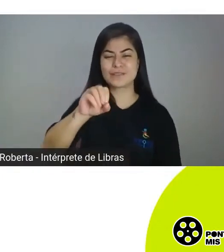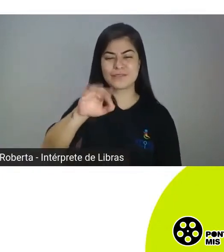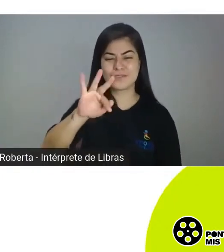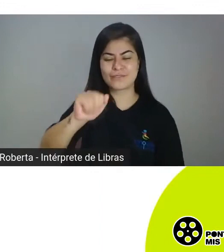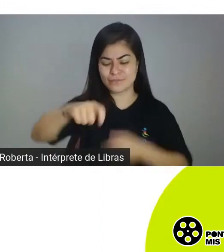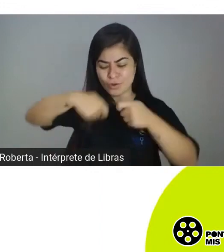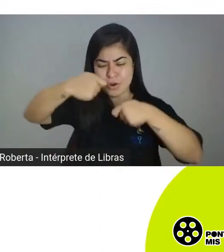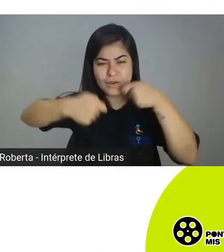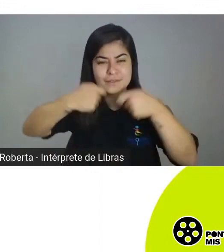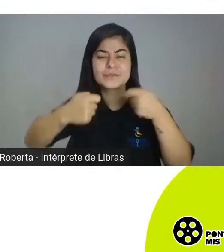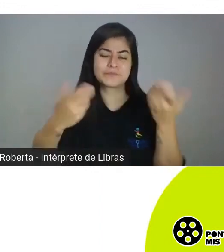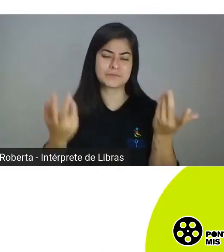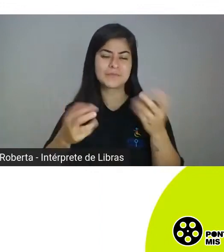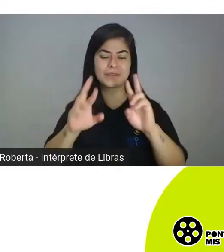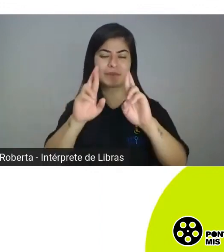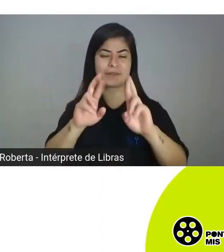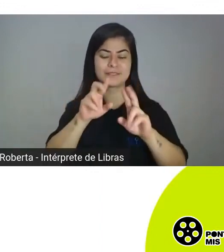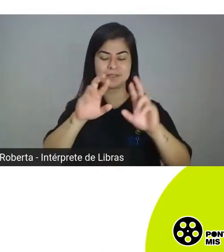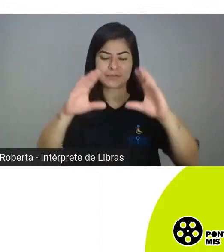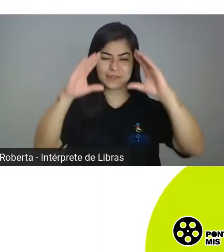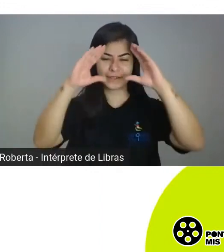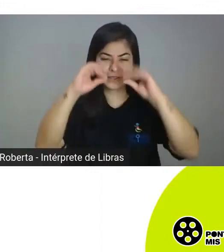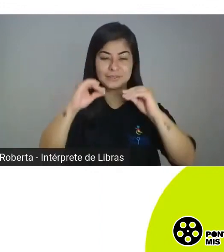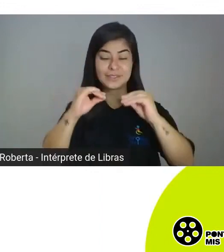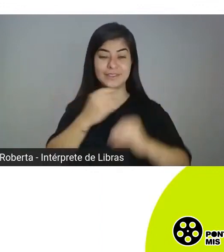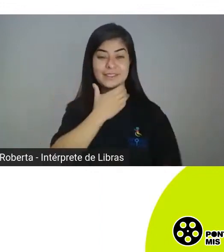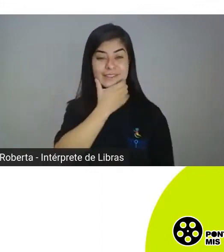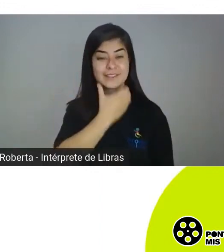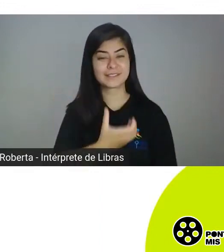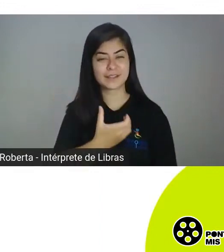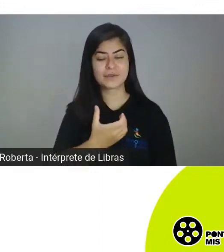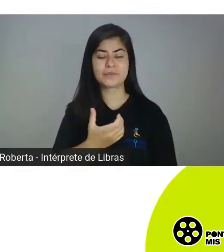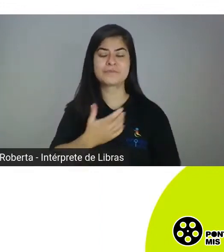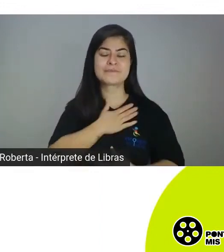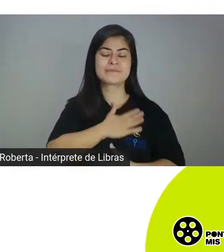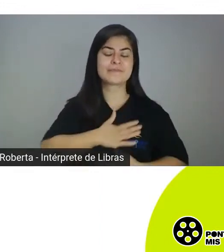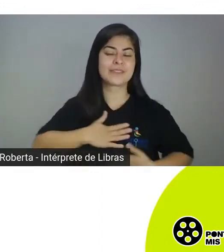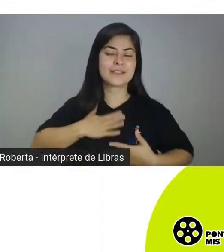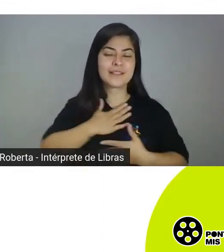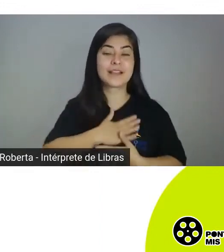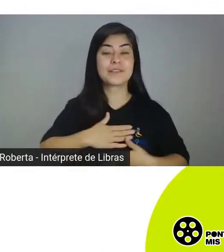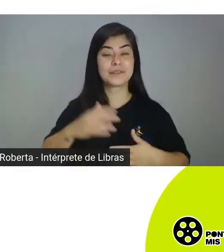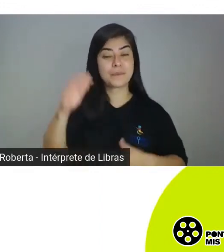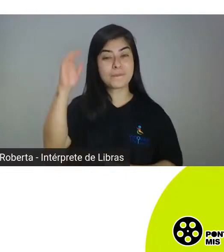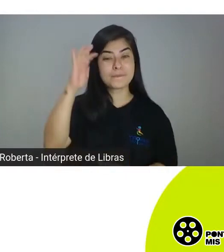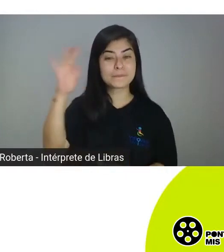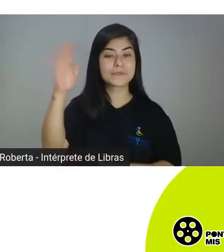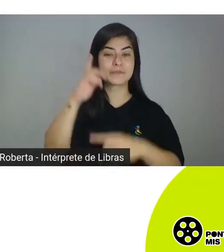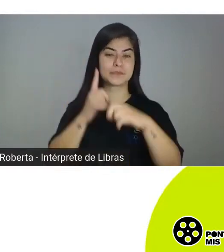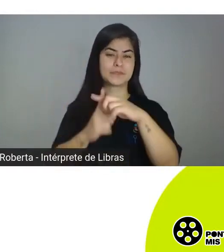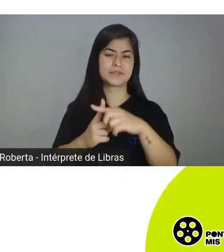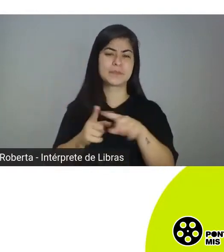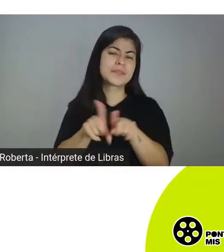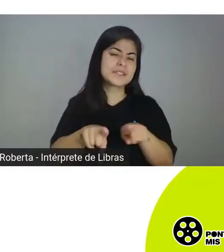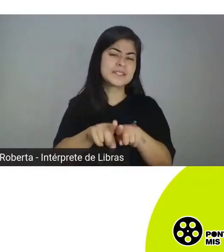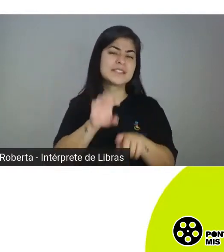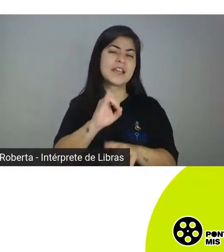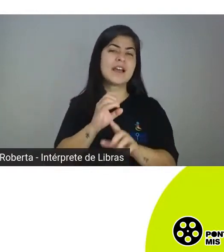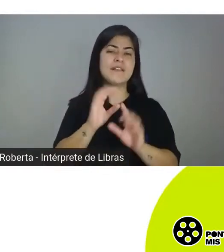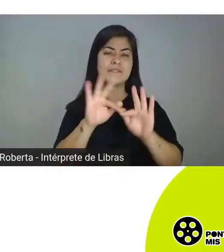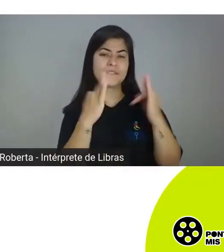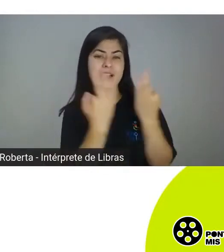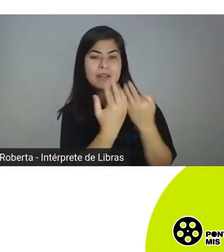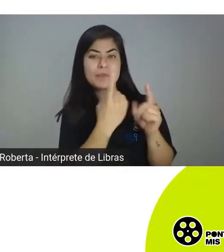uma noite de Natal muito agradável, com um pensamento muito positivo, mesmo se você estiver longe da tua família, estiver